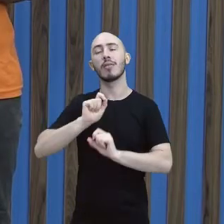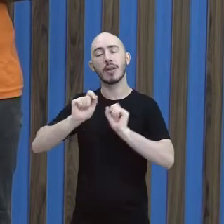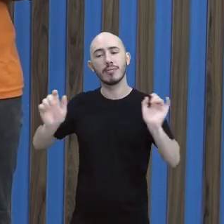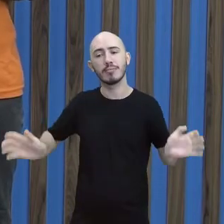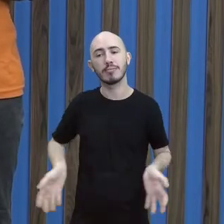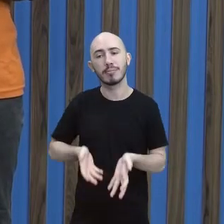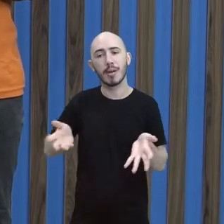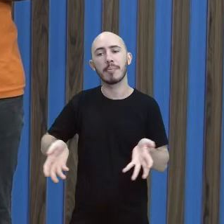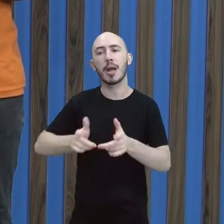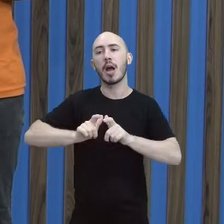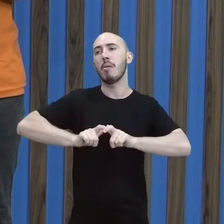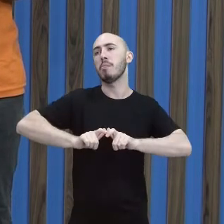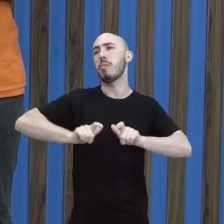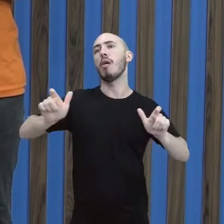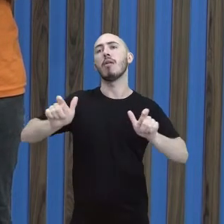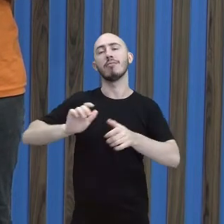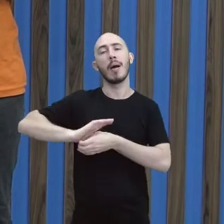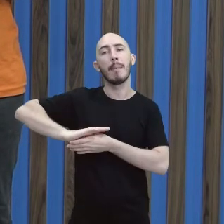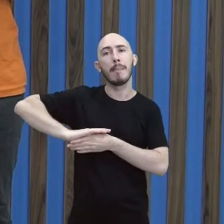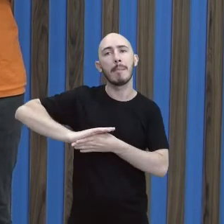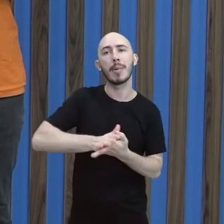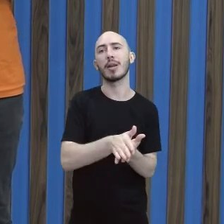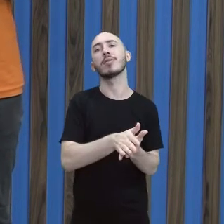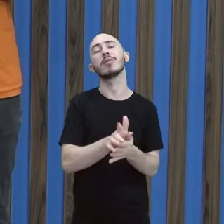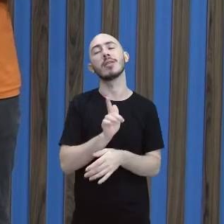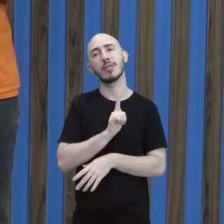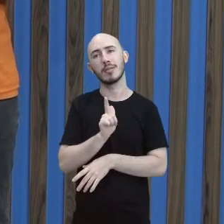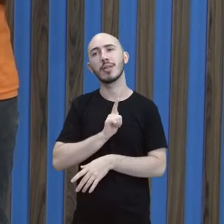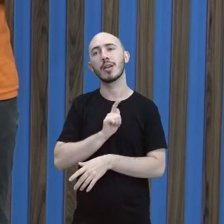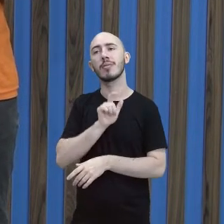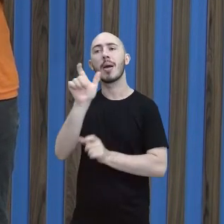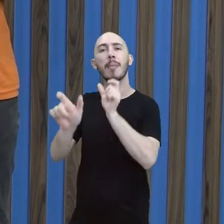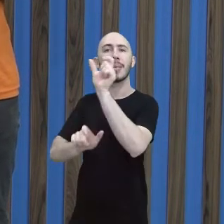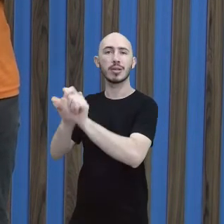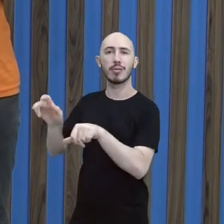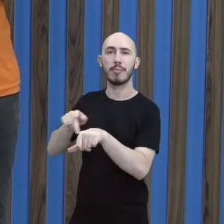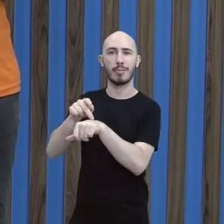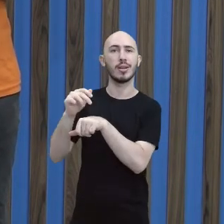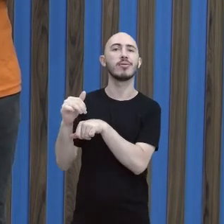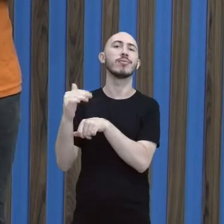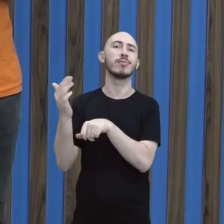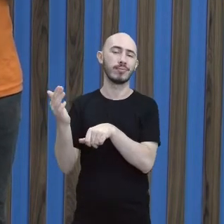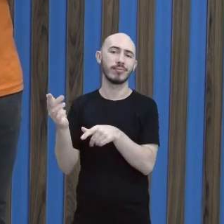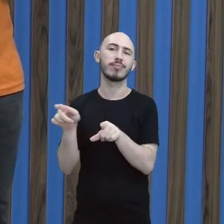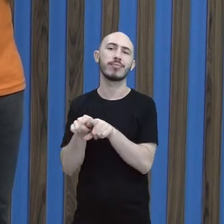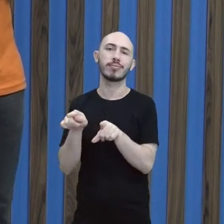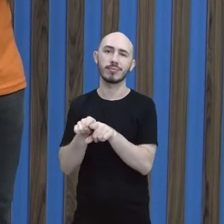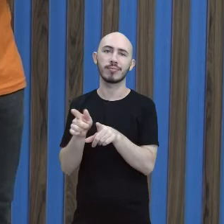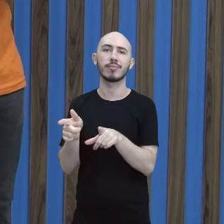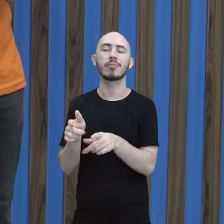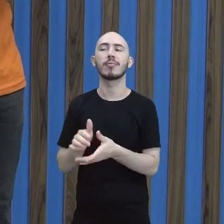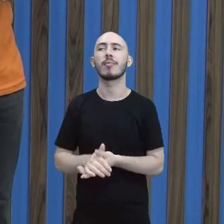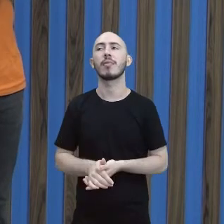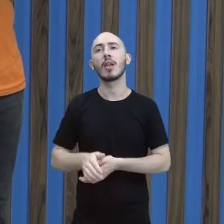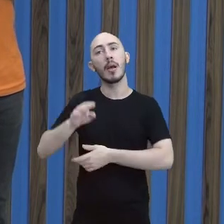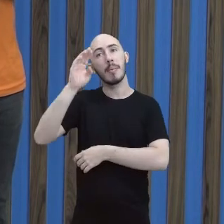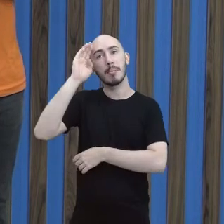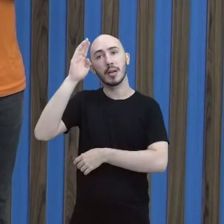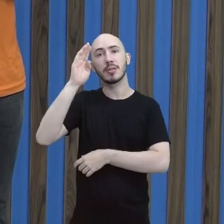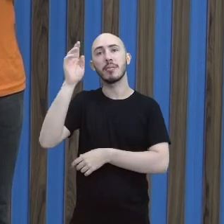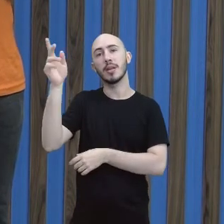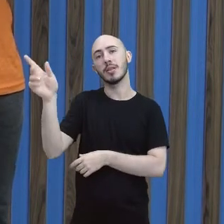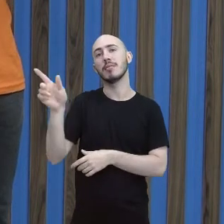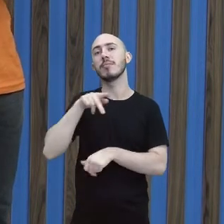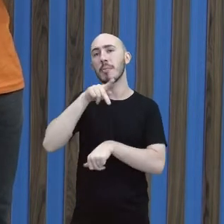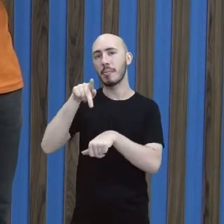cresça a xenofobia lá em relação aos imigrantes, né? Então é muito comum, principalmente na Alemanha